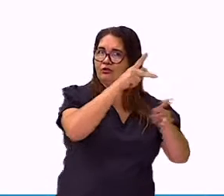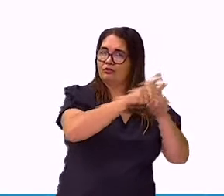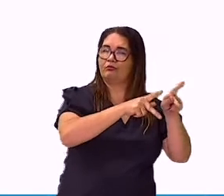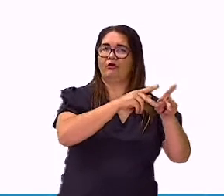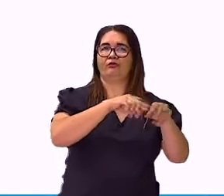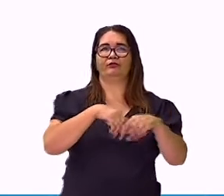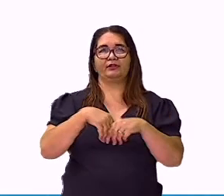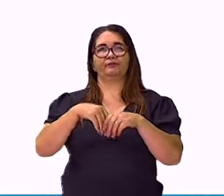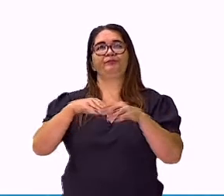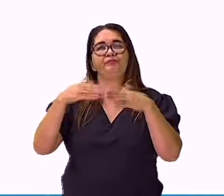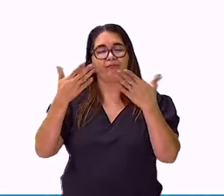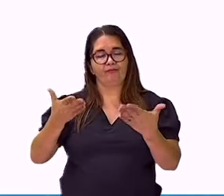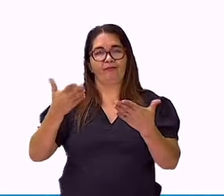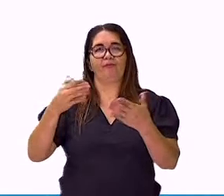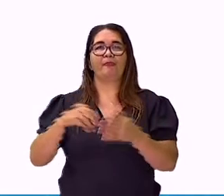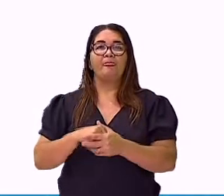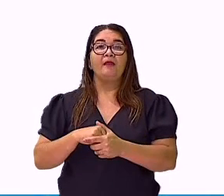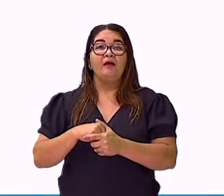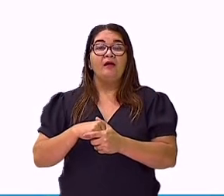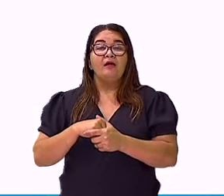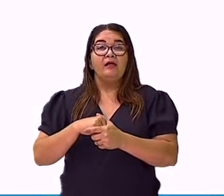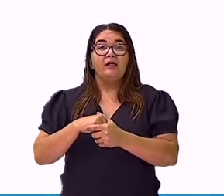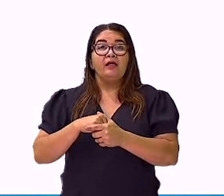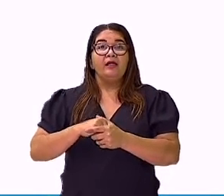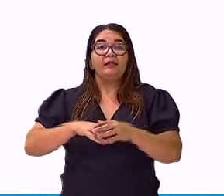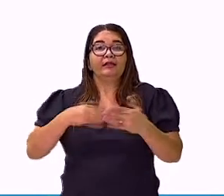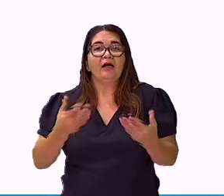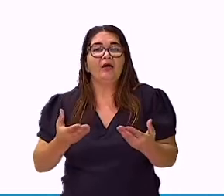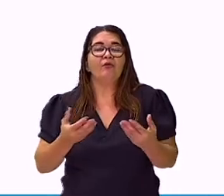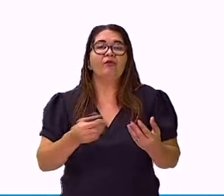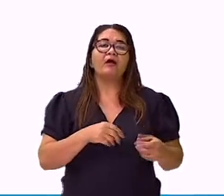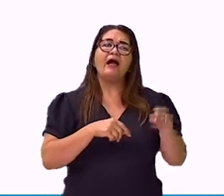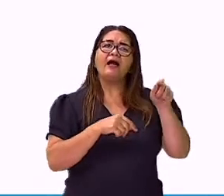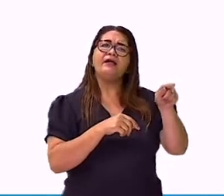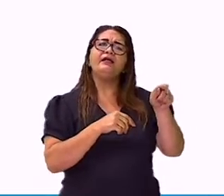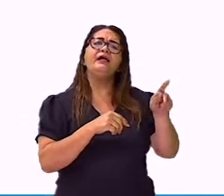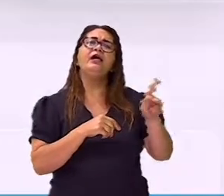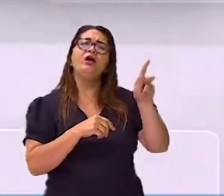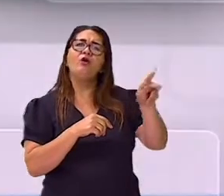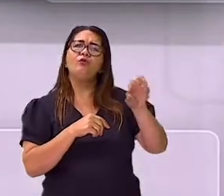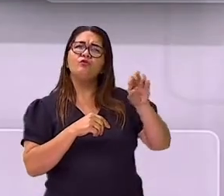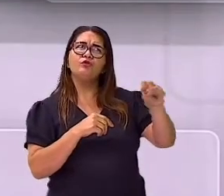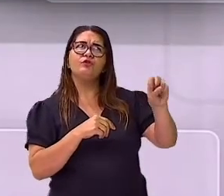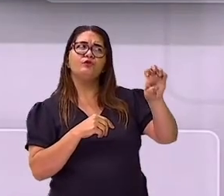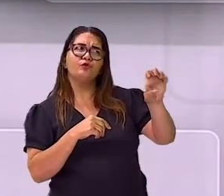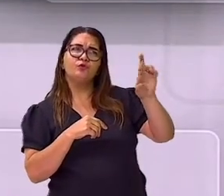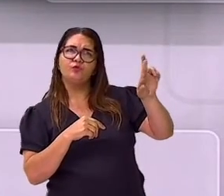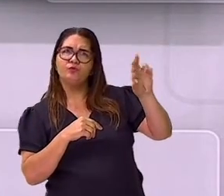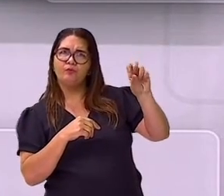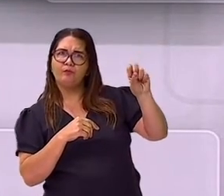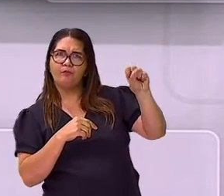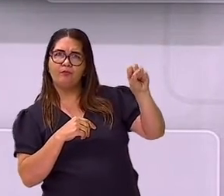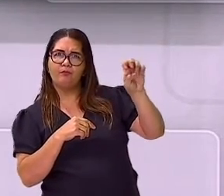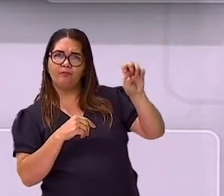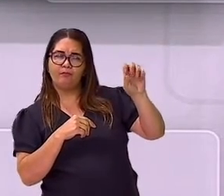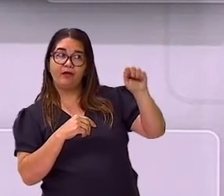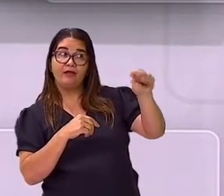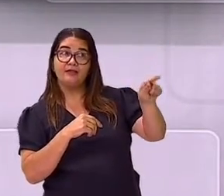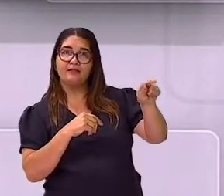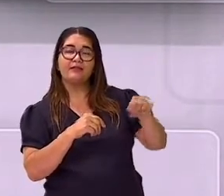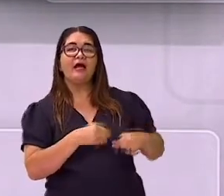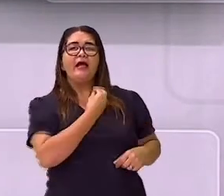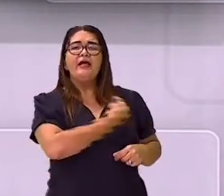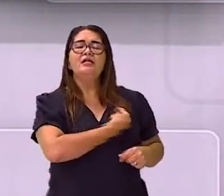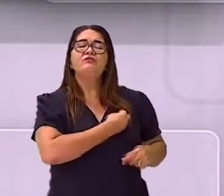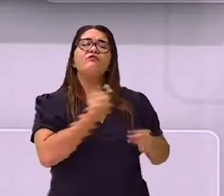também os persas. Os persas viviam da agropecuária, da mineração, do artesanato